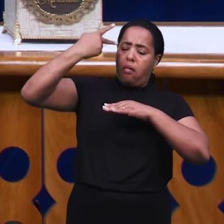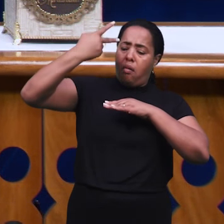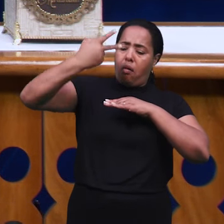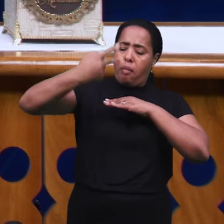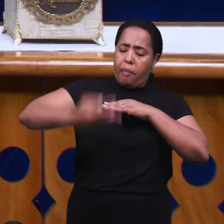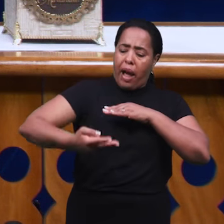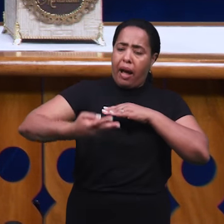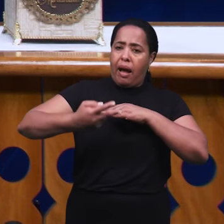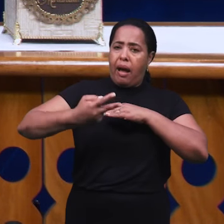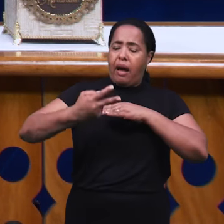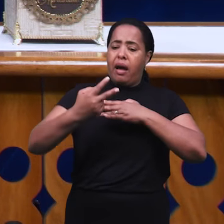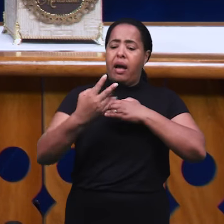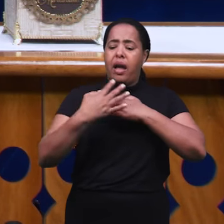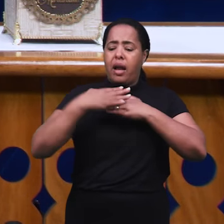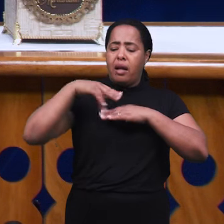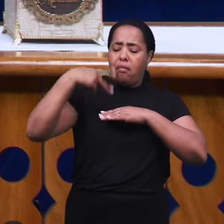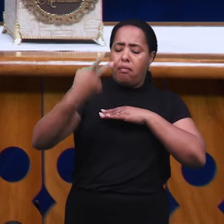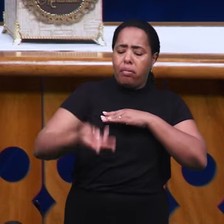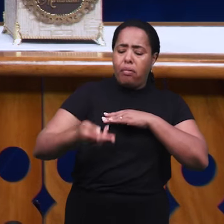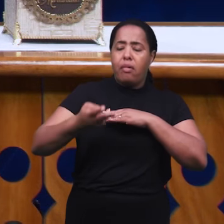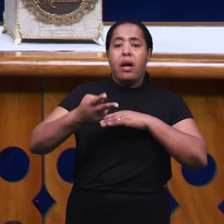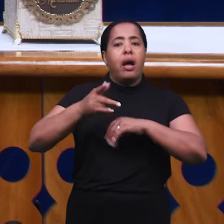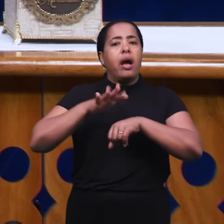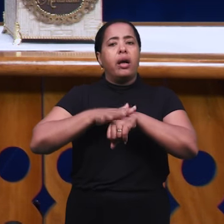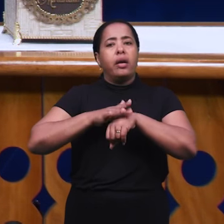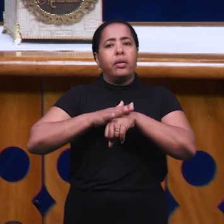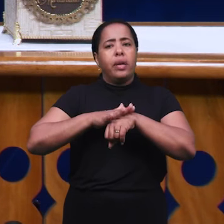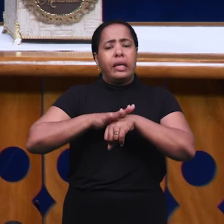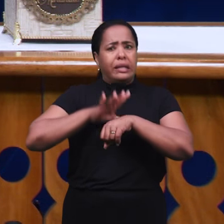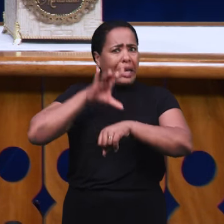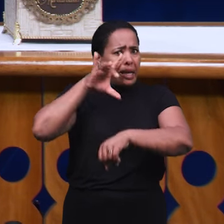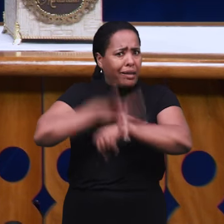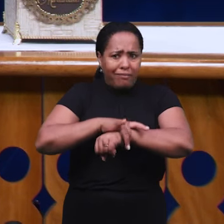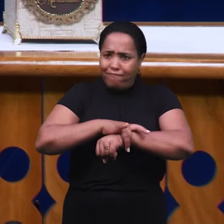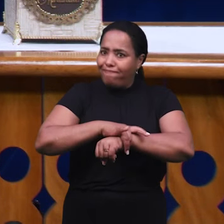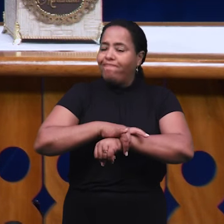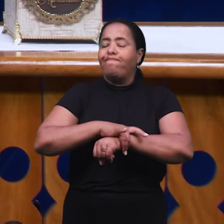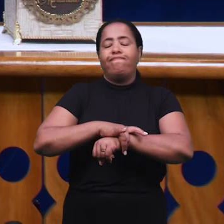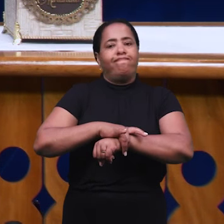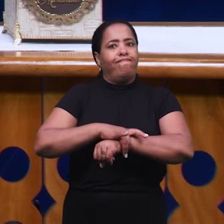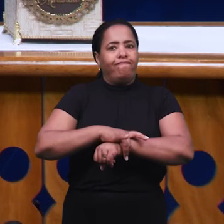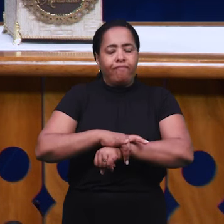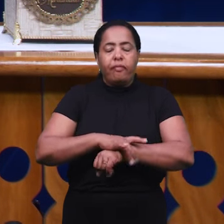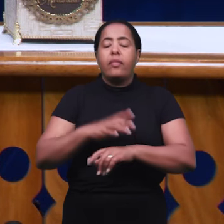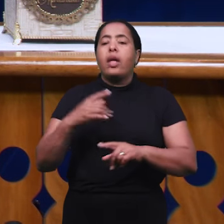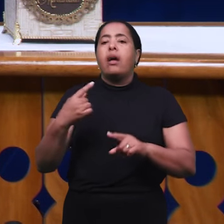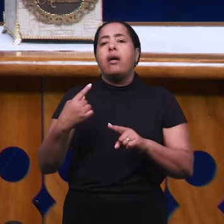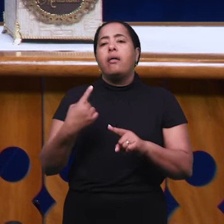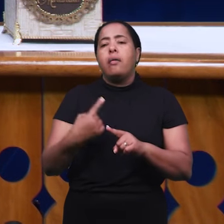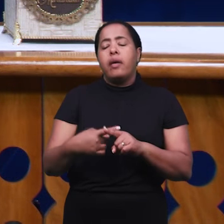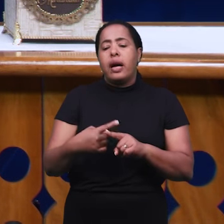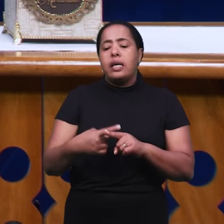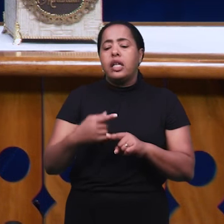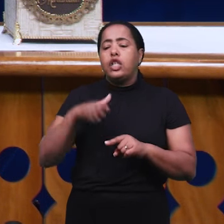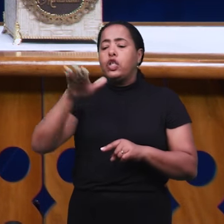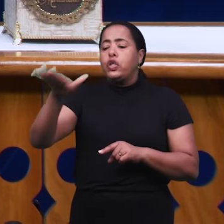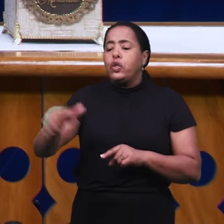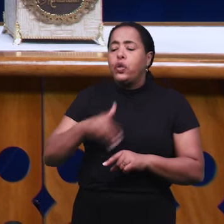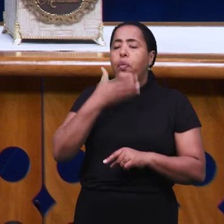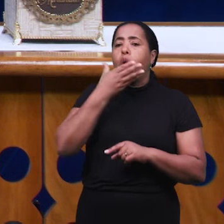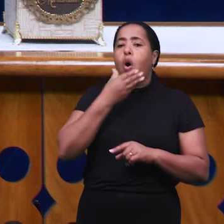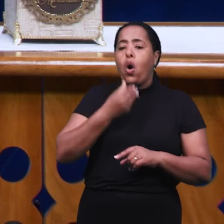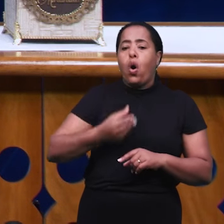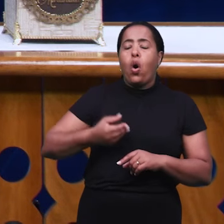quarto alto, e ficou enfermo, gravemente enfermo. Então ele pegou os